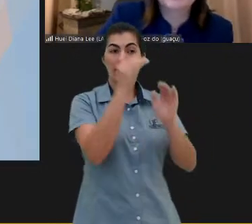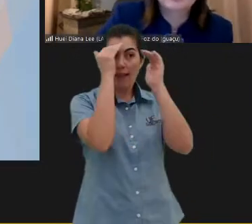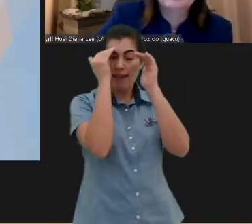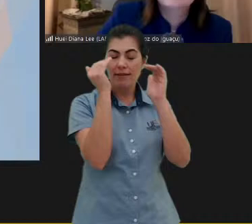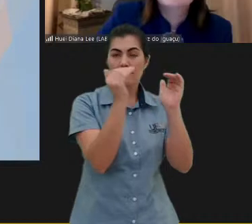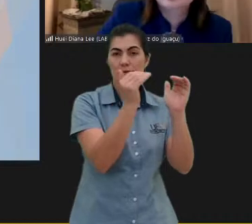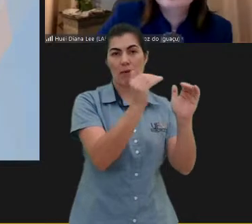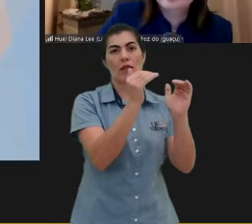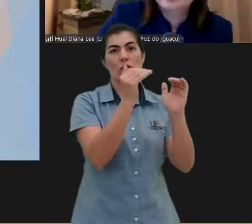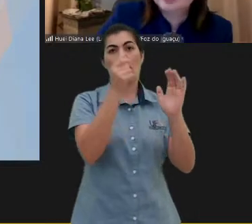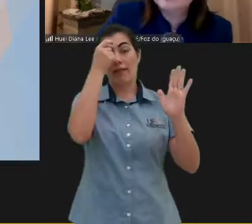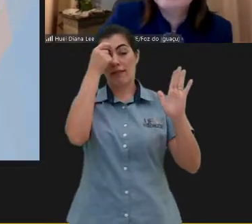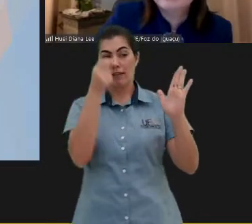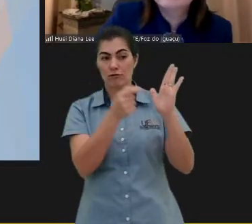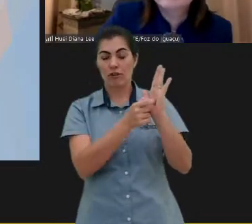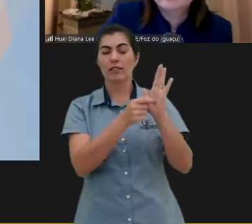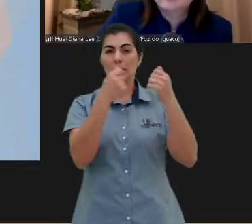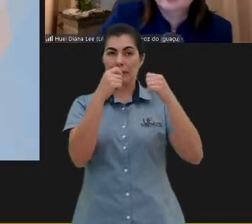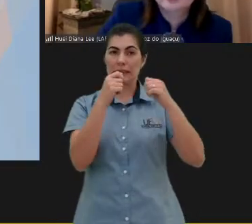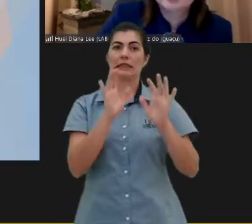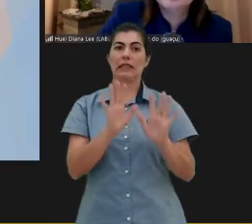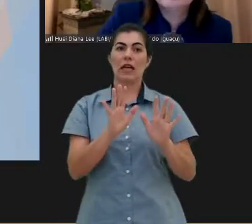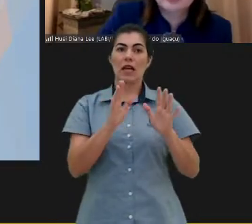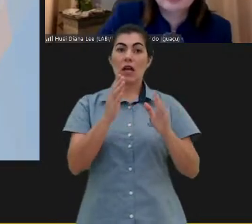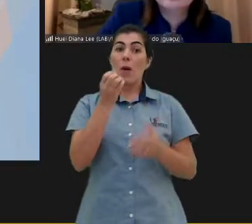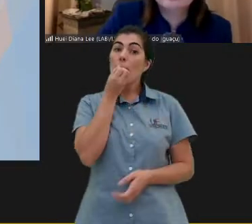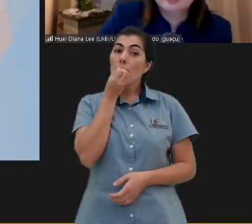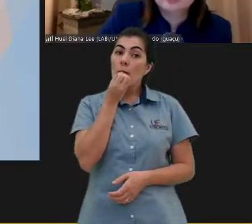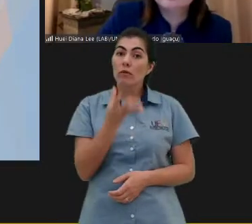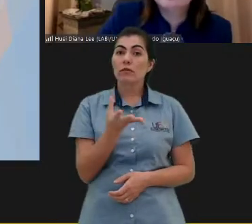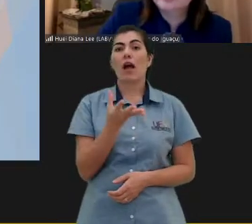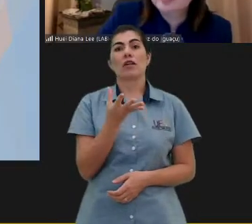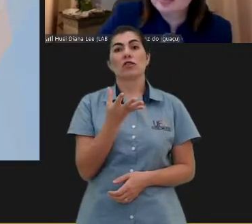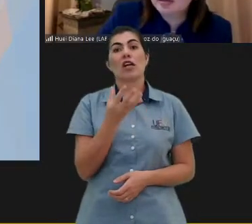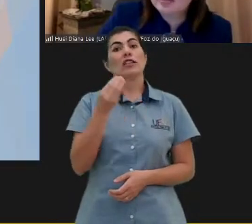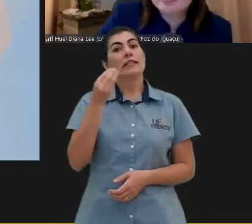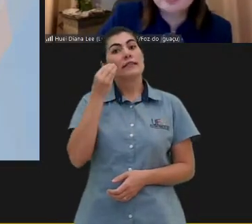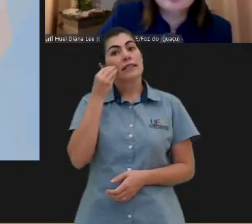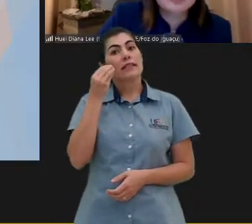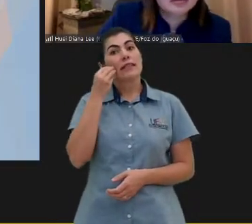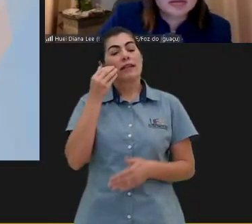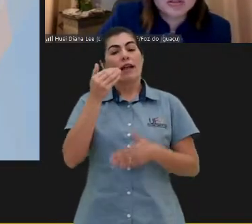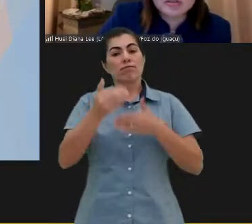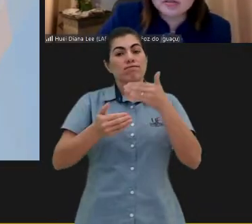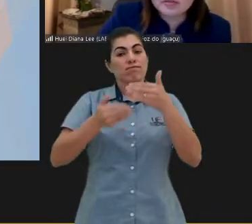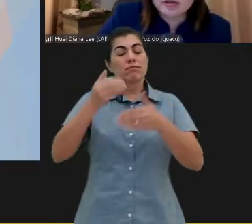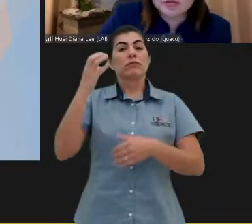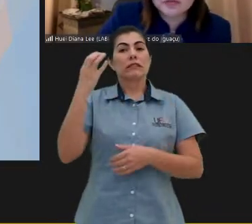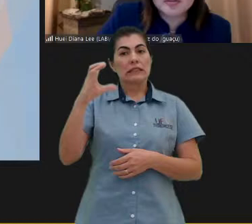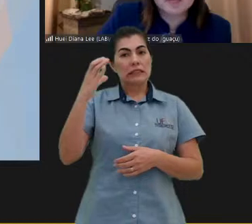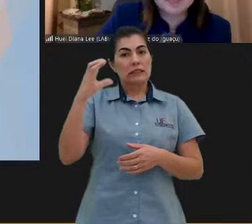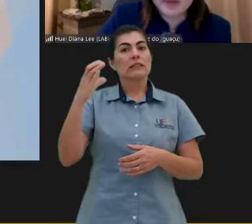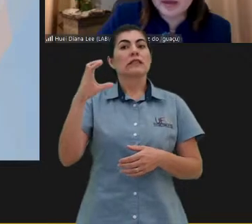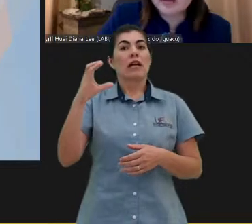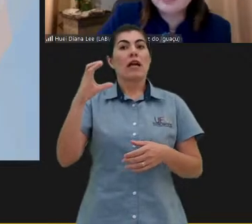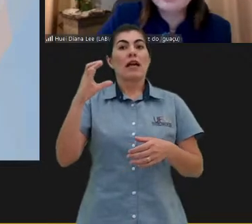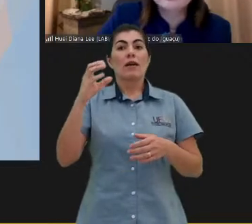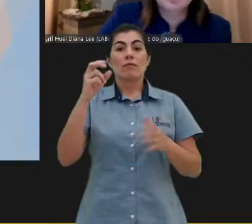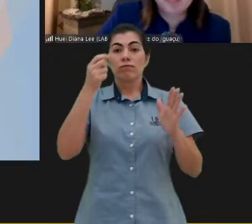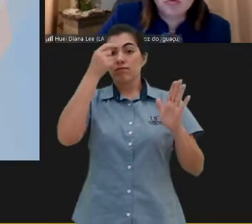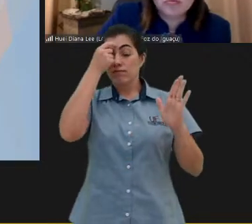artificial. Bondade. Tá? A gente tem que tentar desenvolver a ciência e a inteligência artificial para o